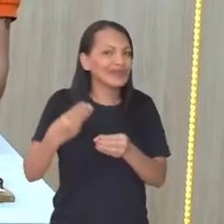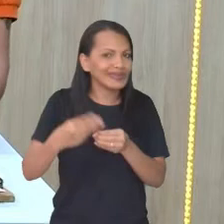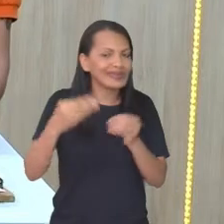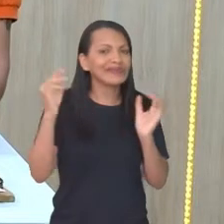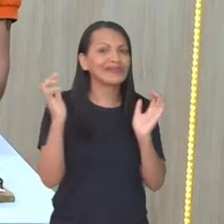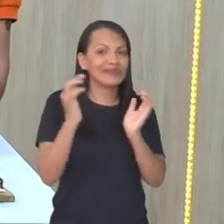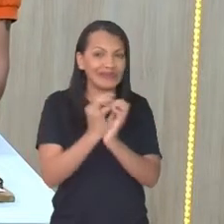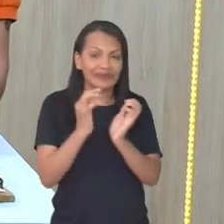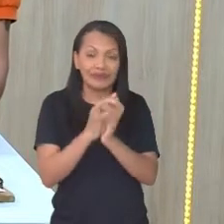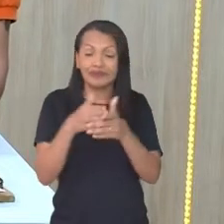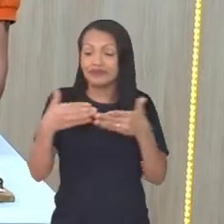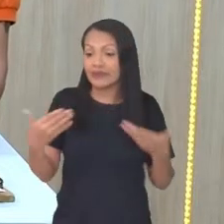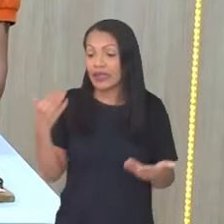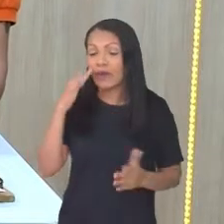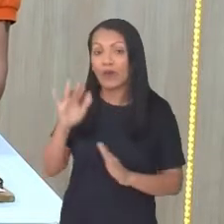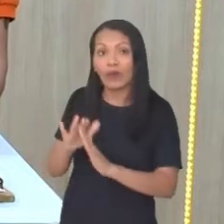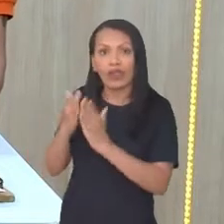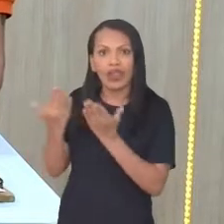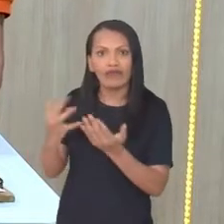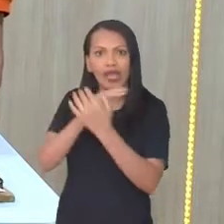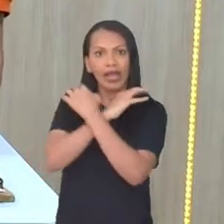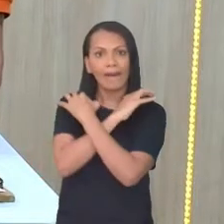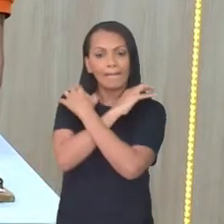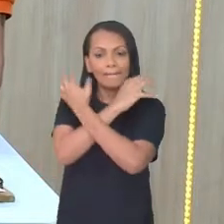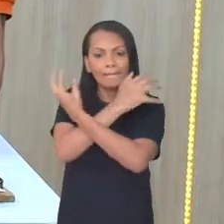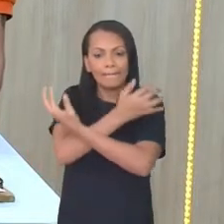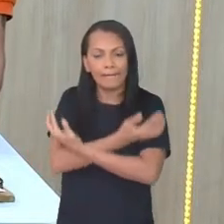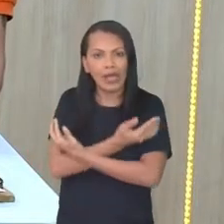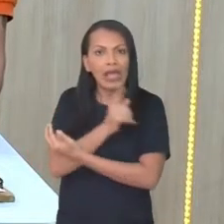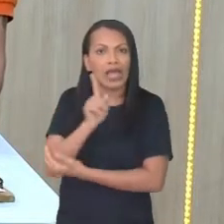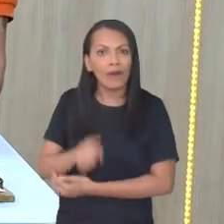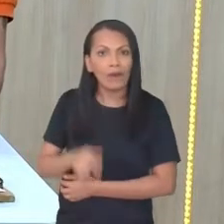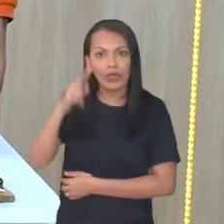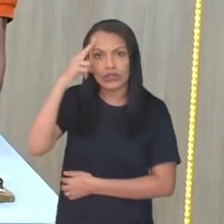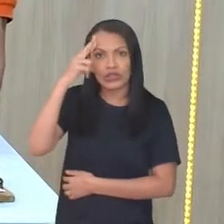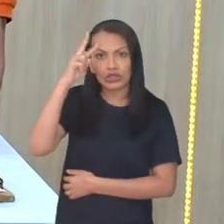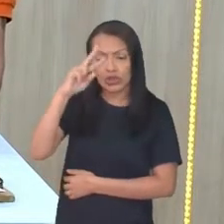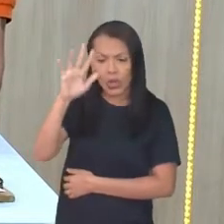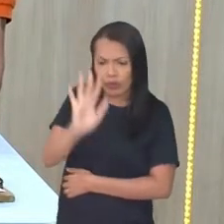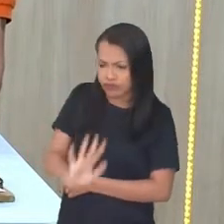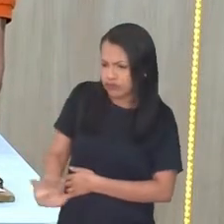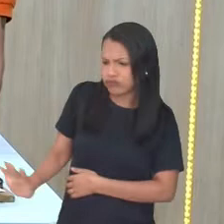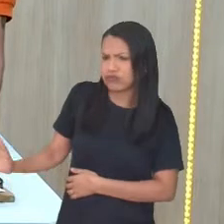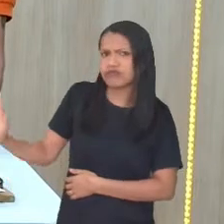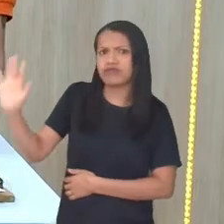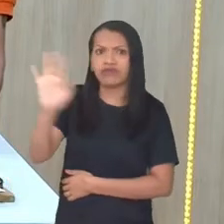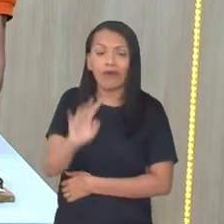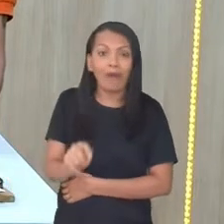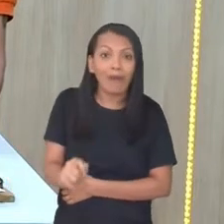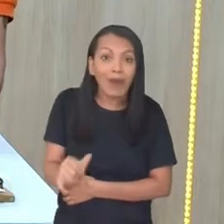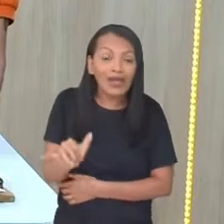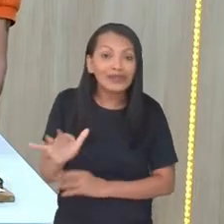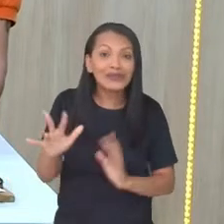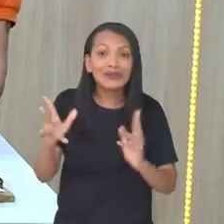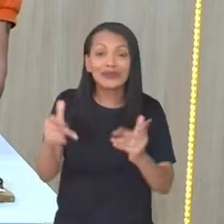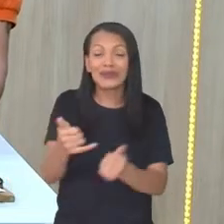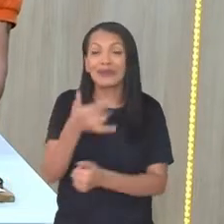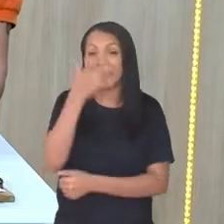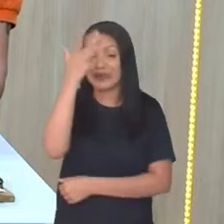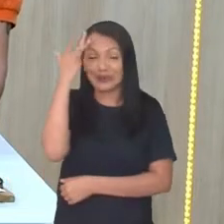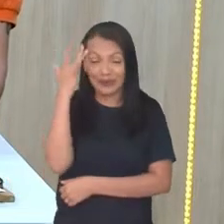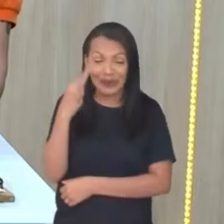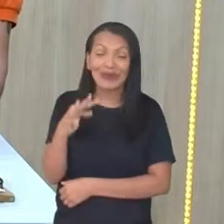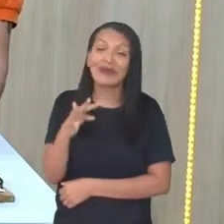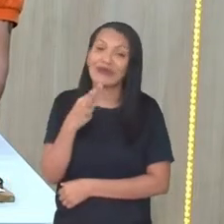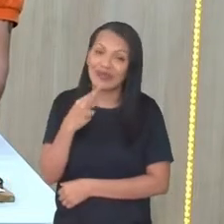um livro, por exemplo, a Branca de Neve, é uma história universal que muita gente, né, quase todo mundo conhece. É muito difícil conhecer alguém que não